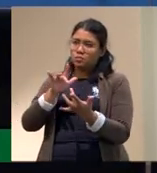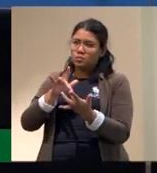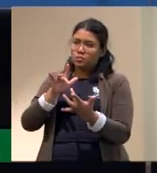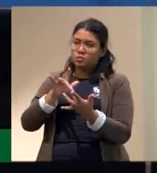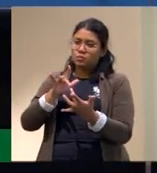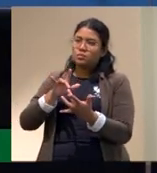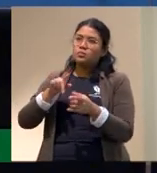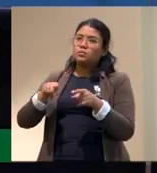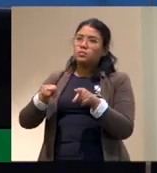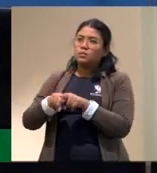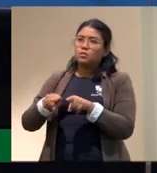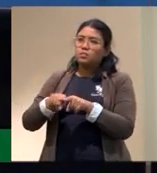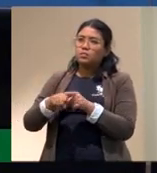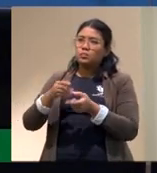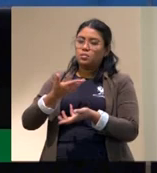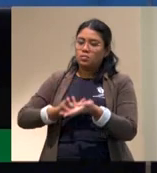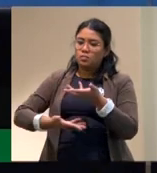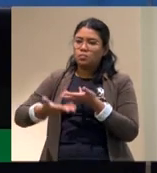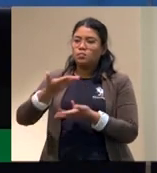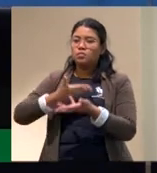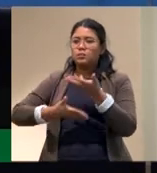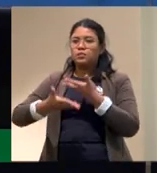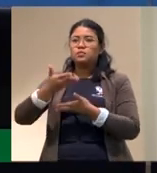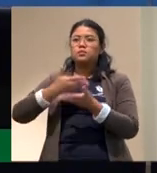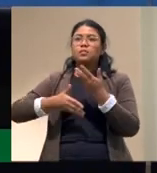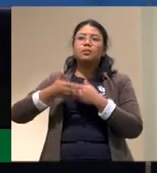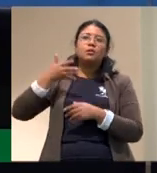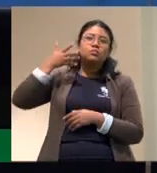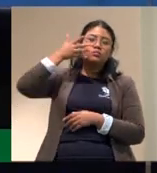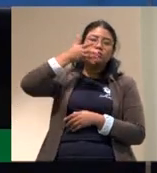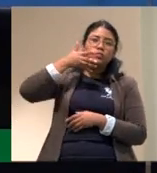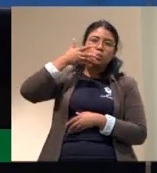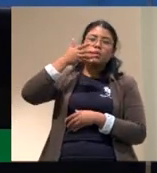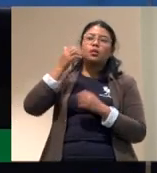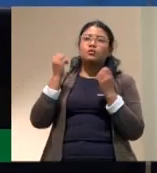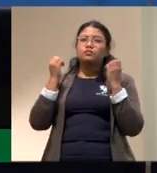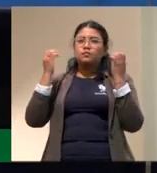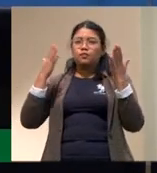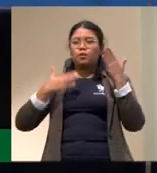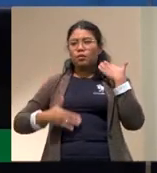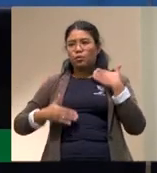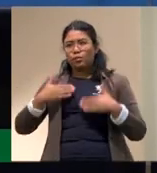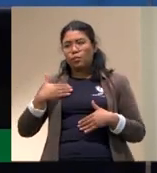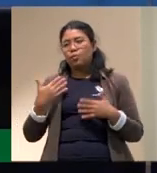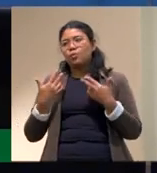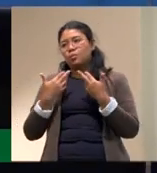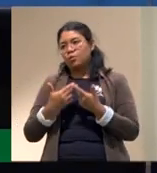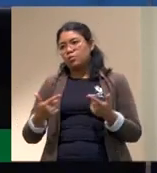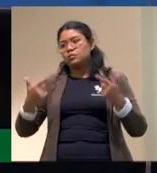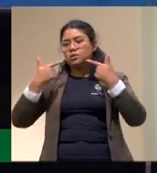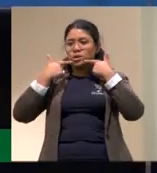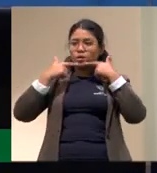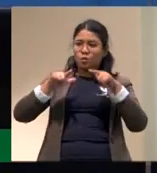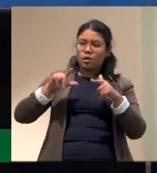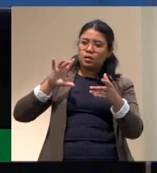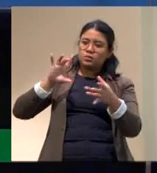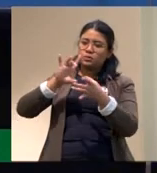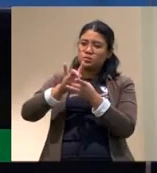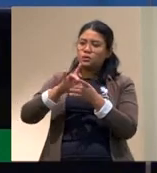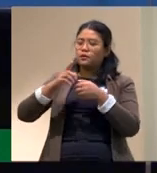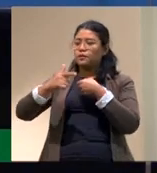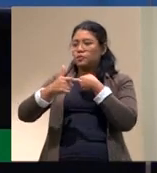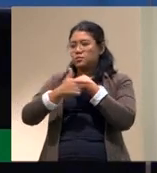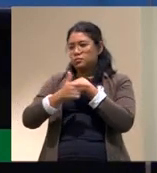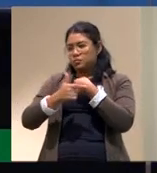e envolvendo também o verbal, o extraverbal, como um conjunto, né, de enunciados que tem uma função